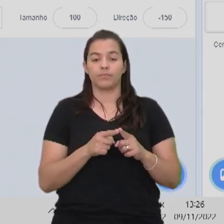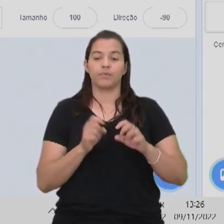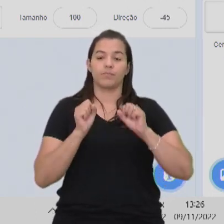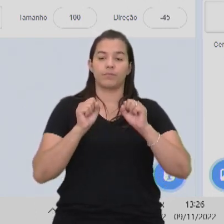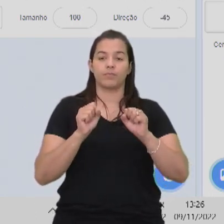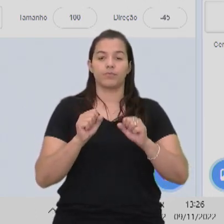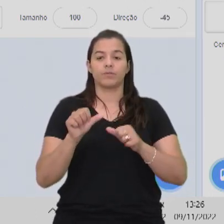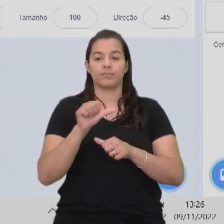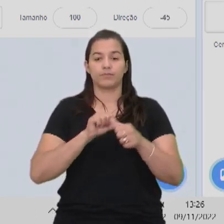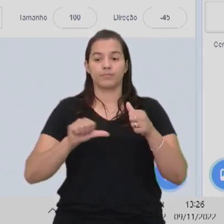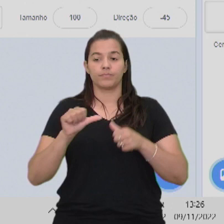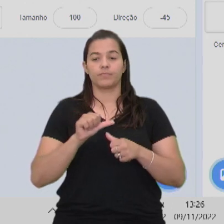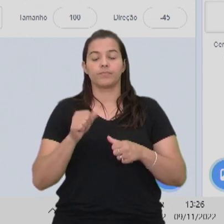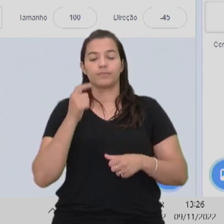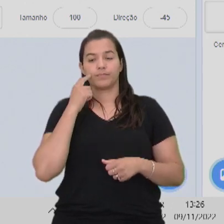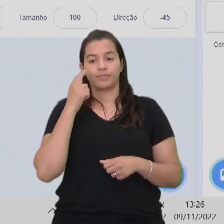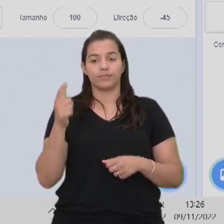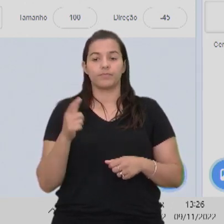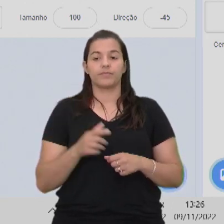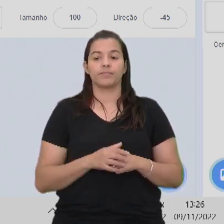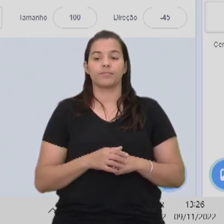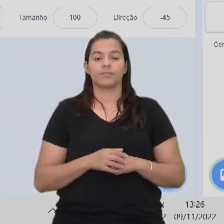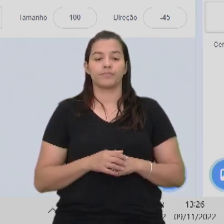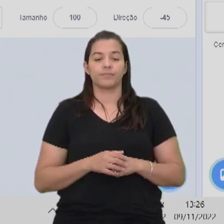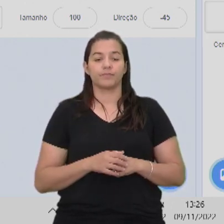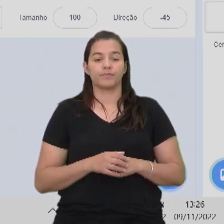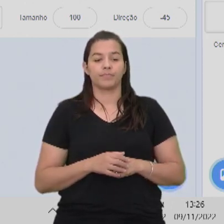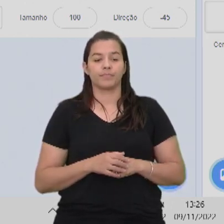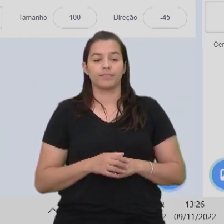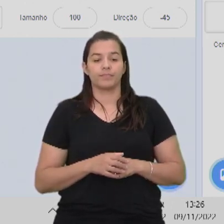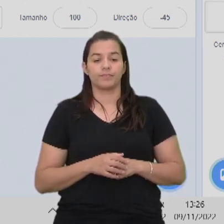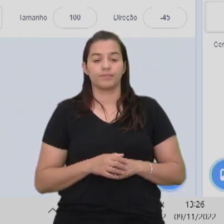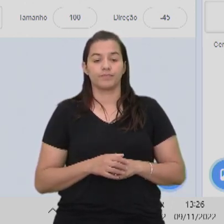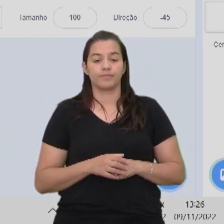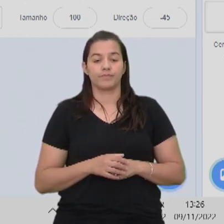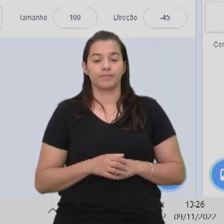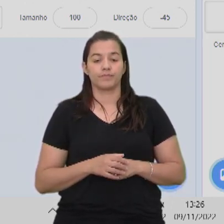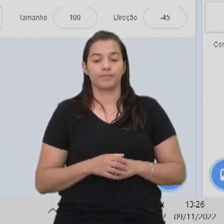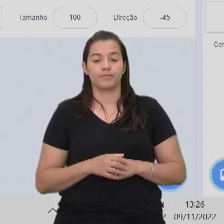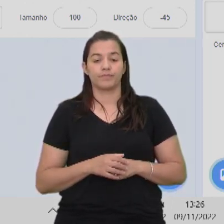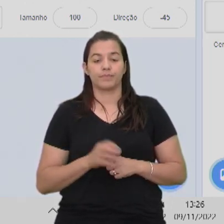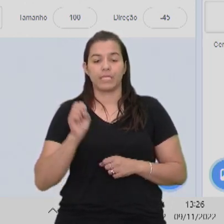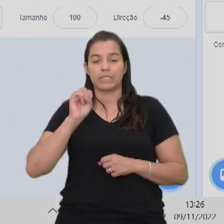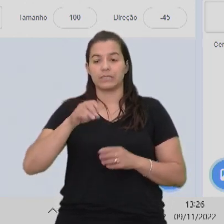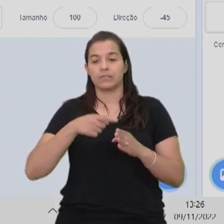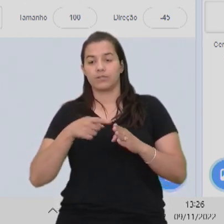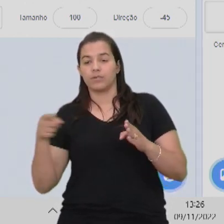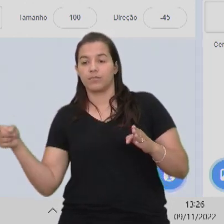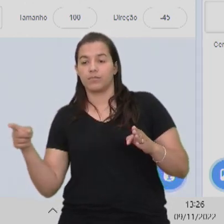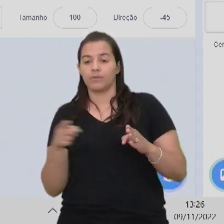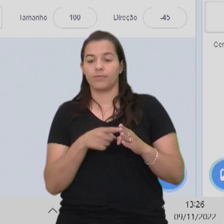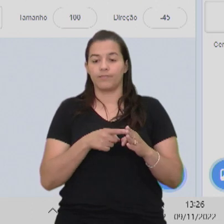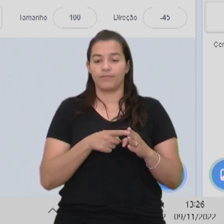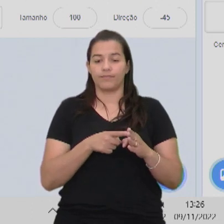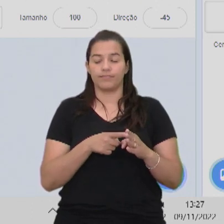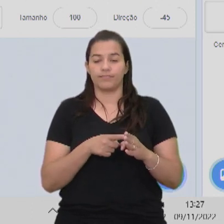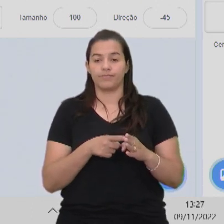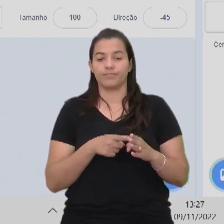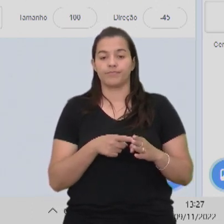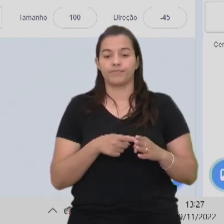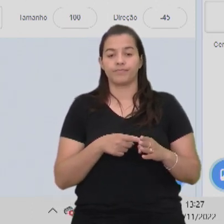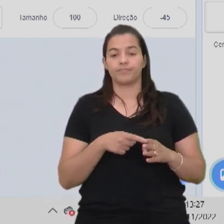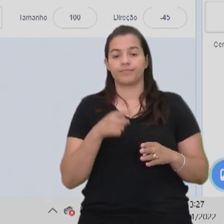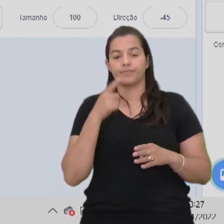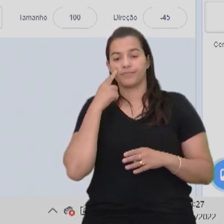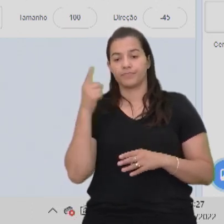deixa eu parar ele aqui, né? Gatinho, volta aqui pro meio. Eu tenho um aqui, ó, que é, ó, se tocar na borda, volte. Então, ó, mova 20